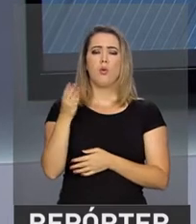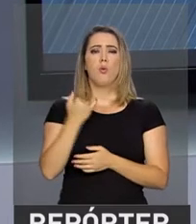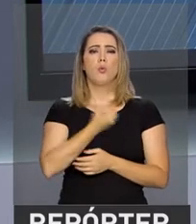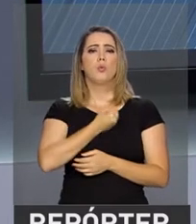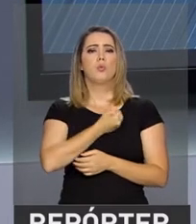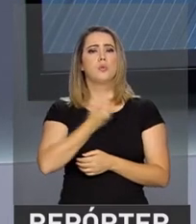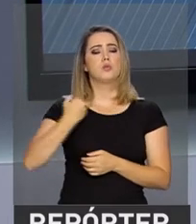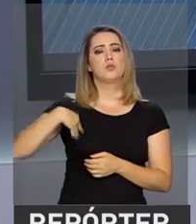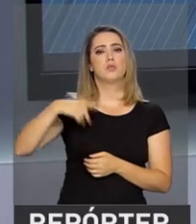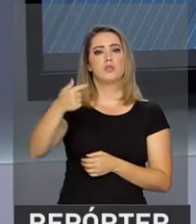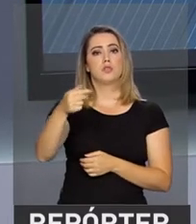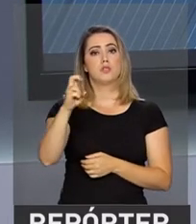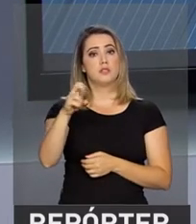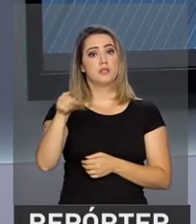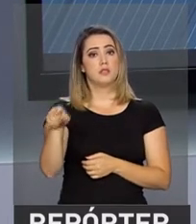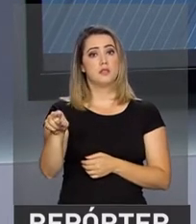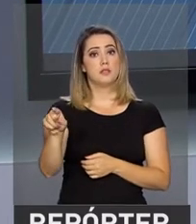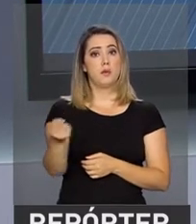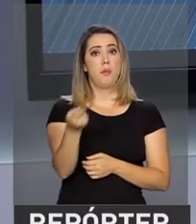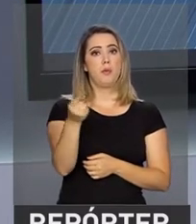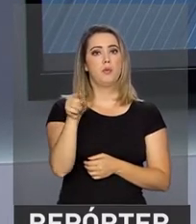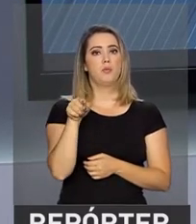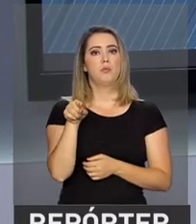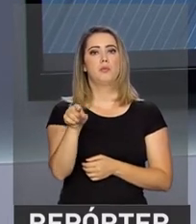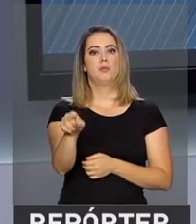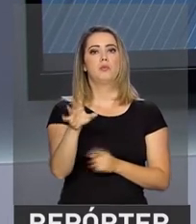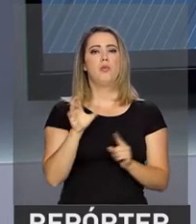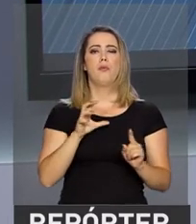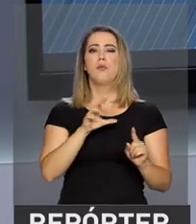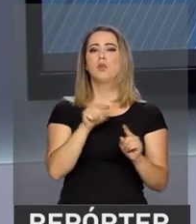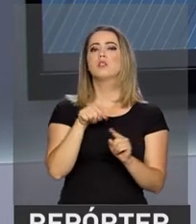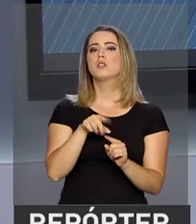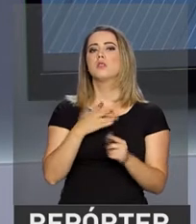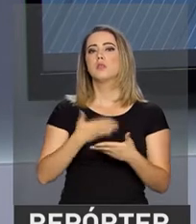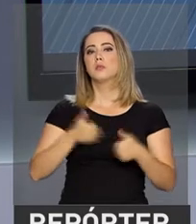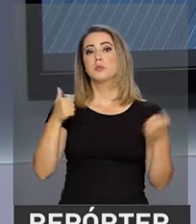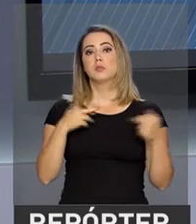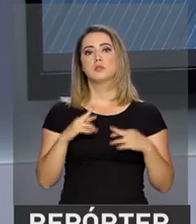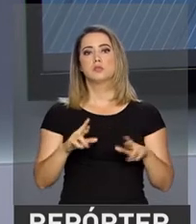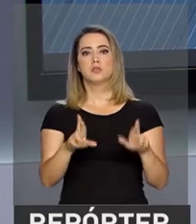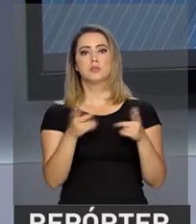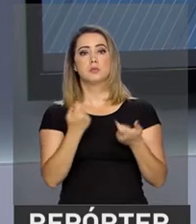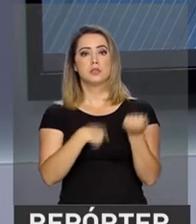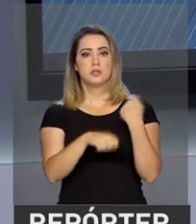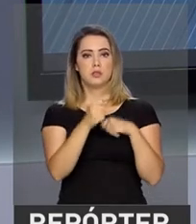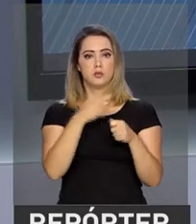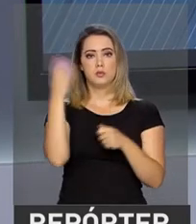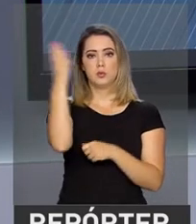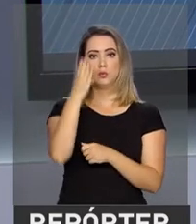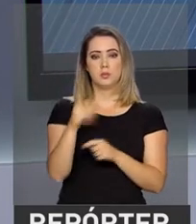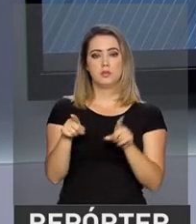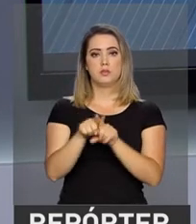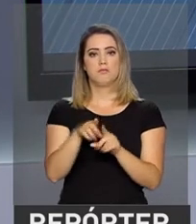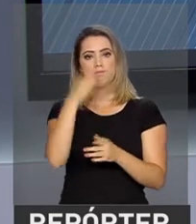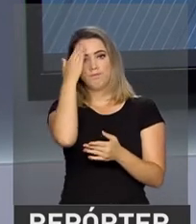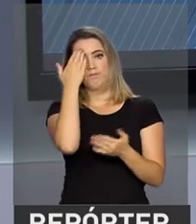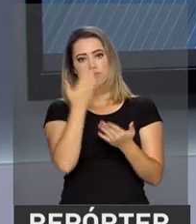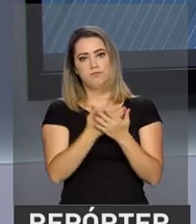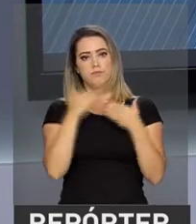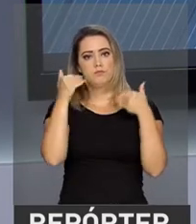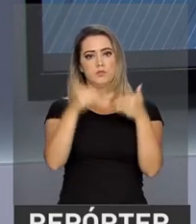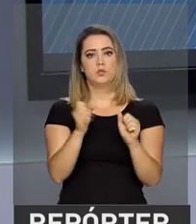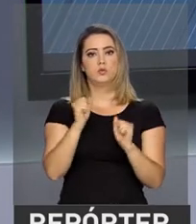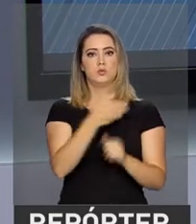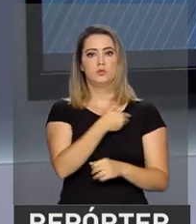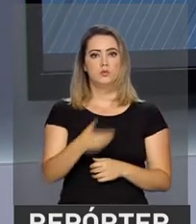superou os 75 mil pontos influenciaram o índice a melhora na expectativa para a economia brasileira e otimismo diante da